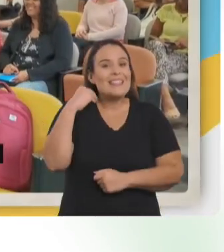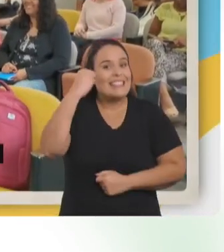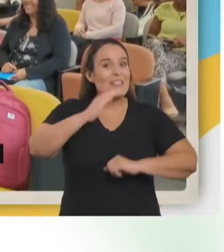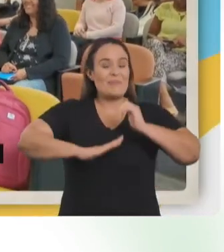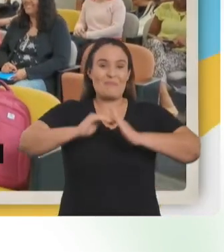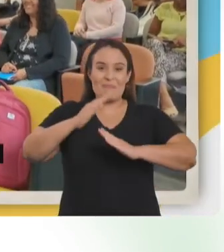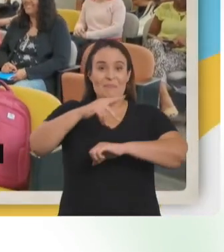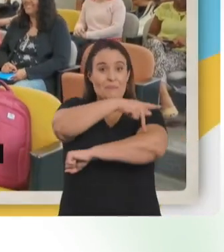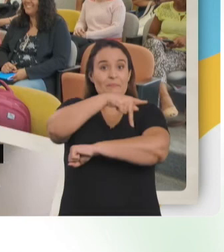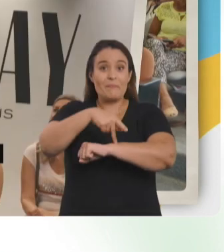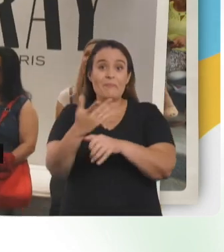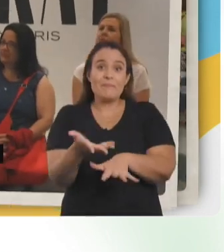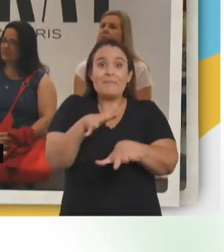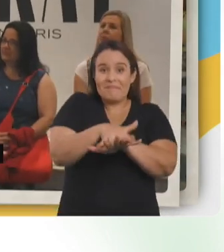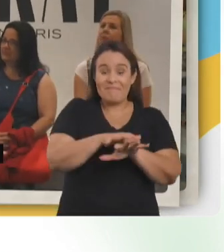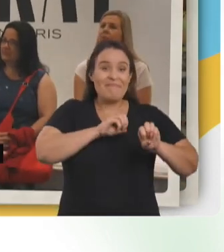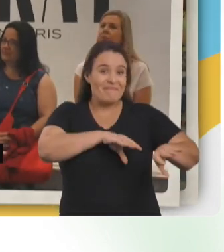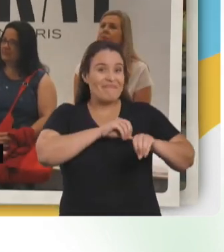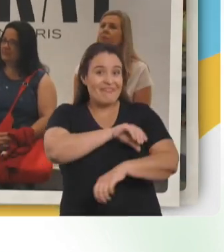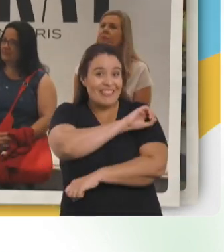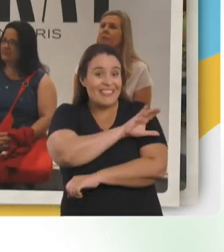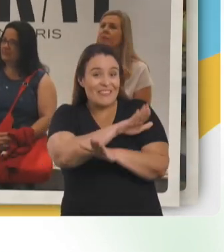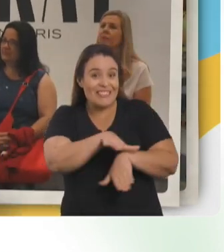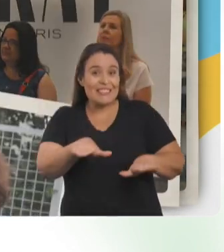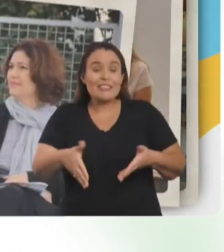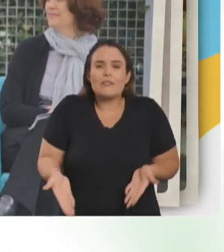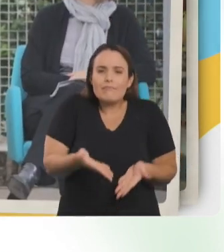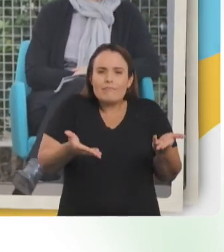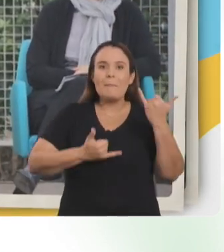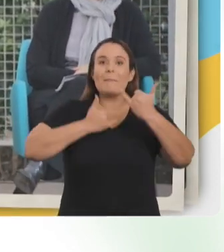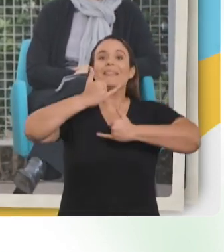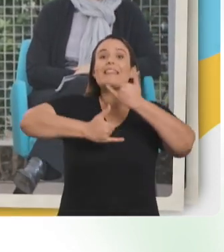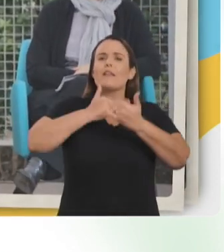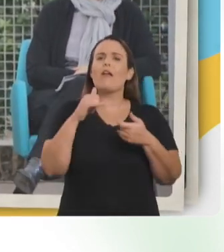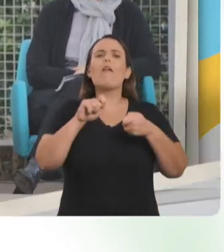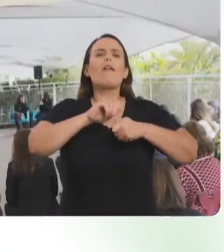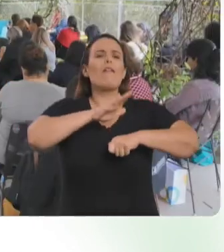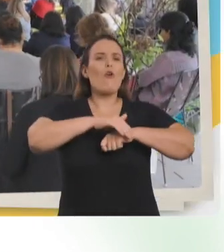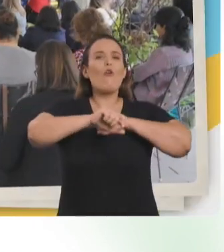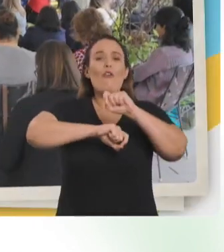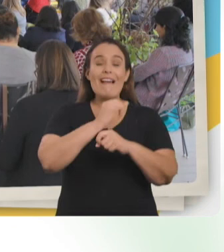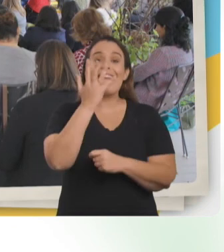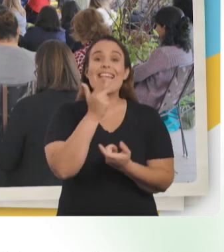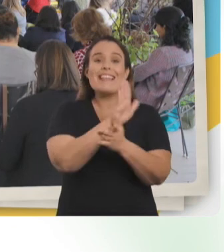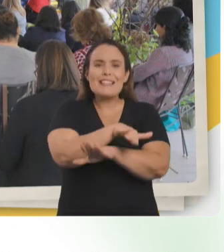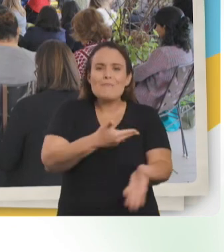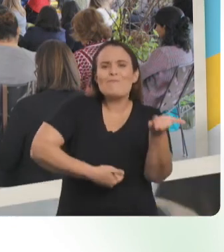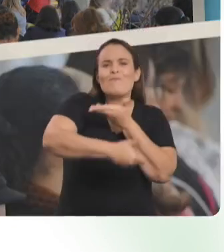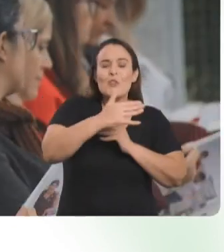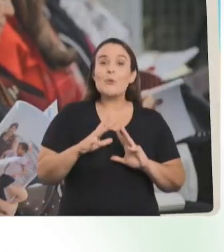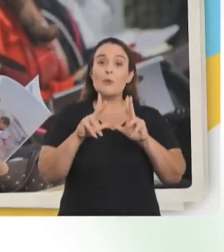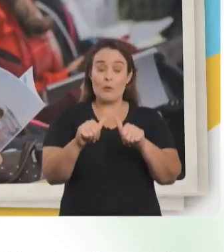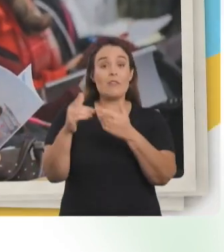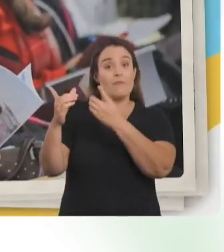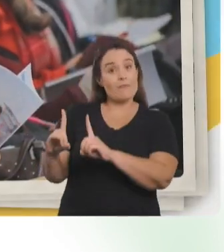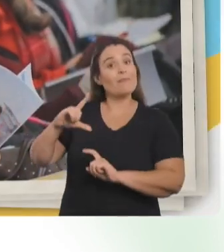práticas pedagógicas inclusivas na educação infantil, incentivando a realização de brincadeiras que envolvam todas as crianças, com